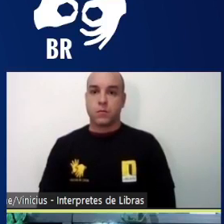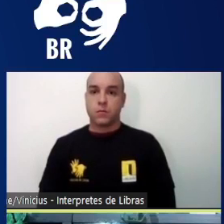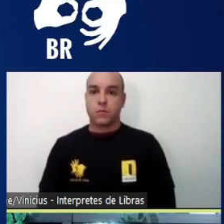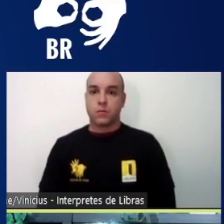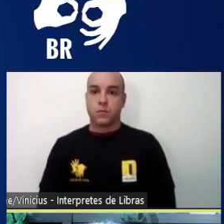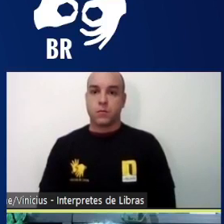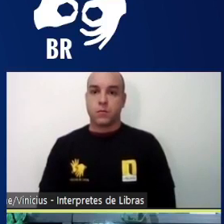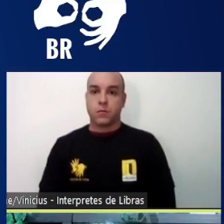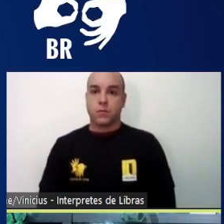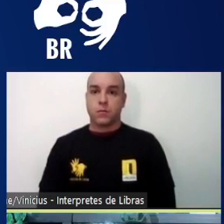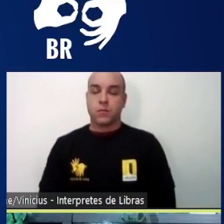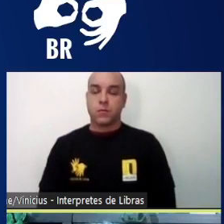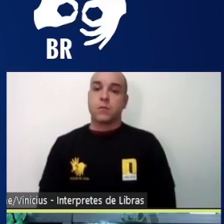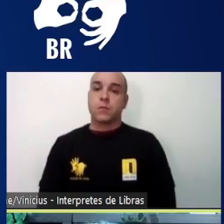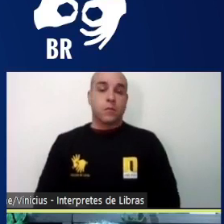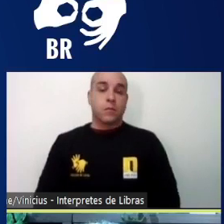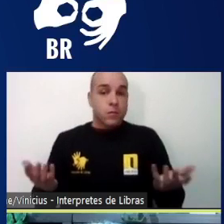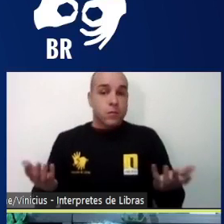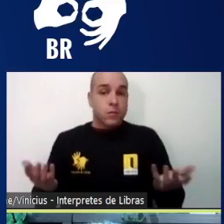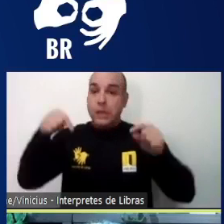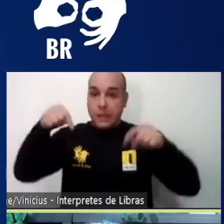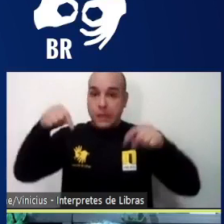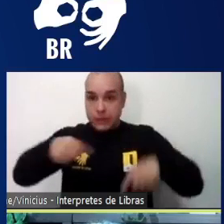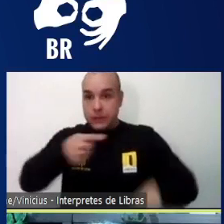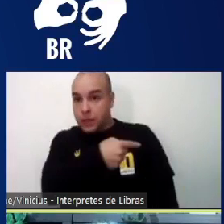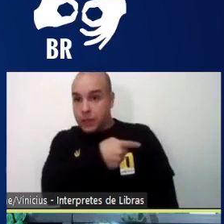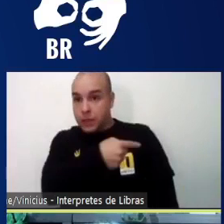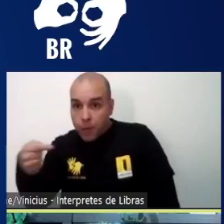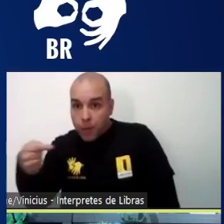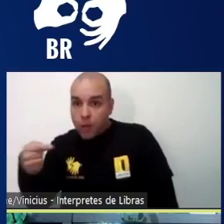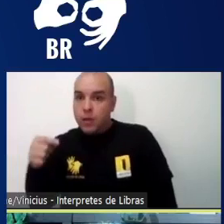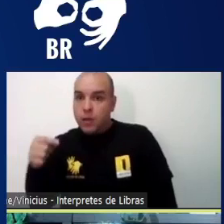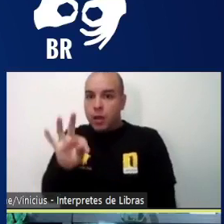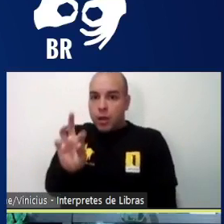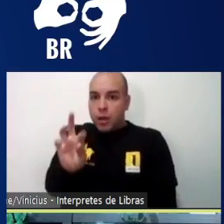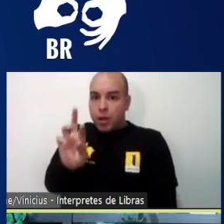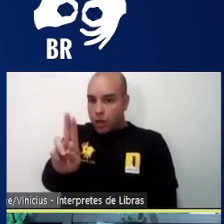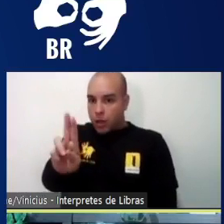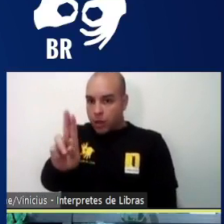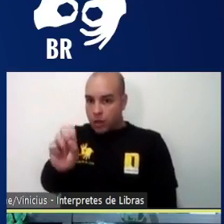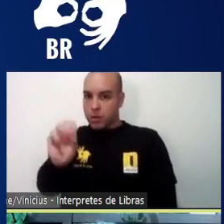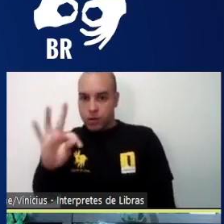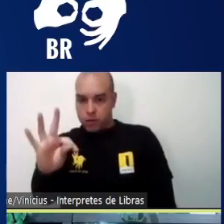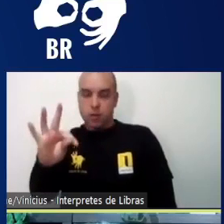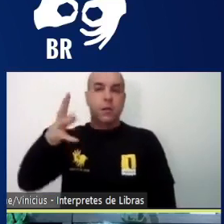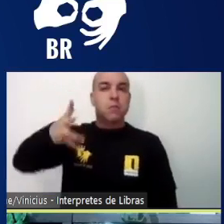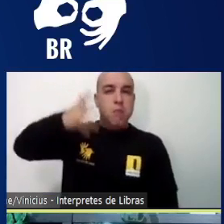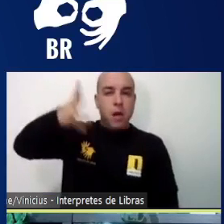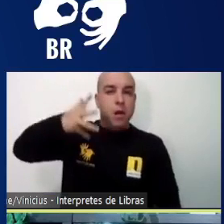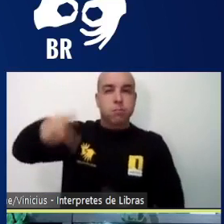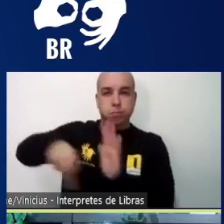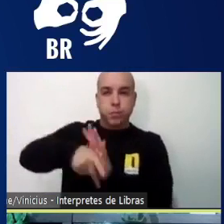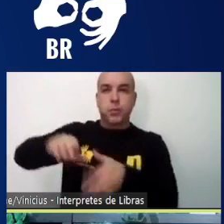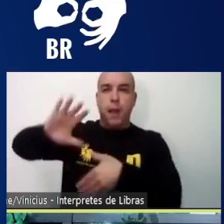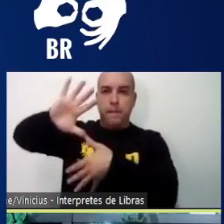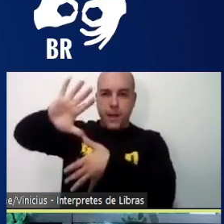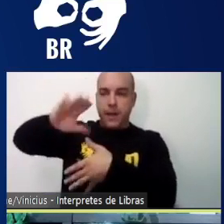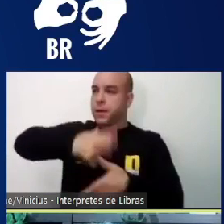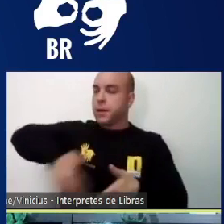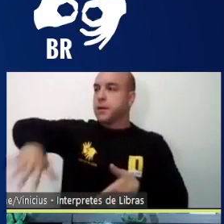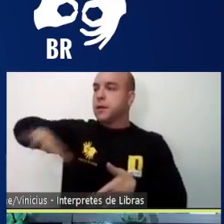Cases fantásticos de outras instituições distribuídas pelo mundo que fazem parte,